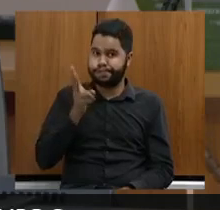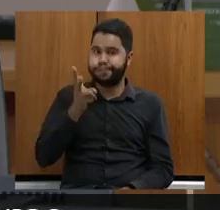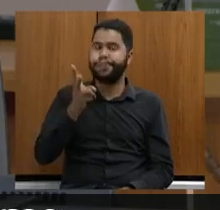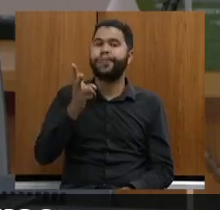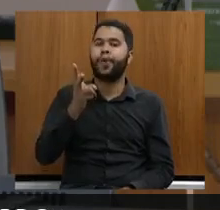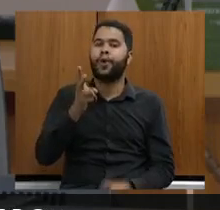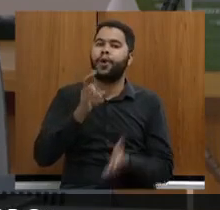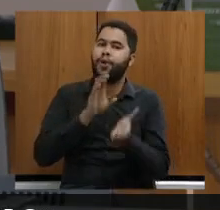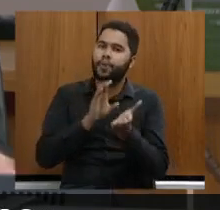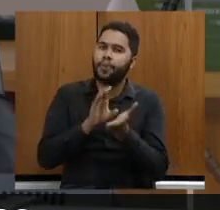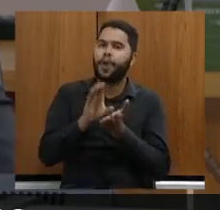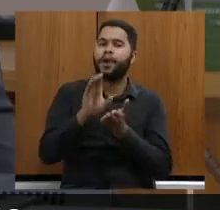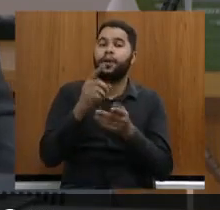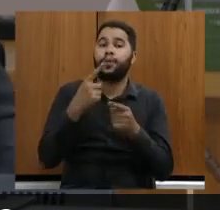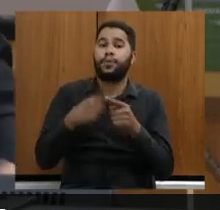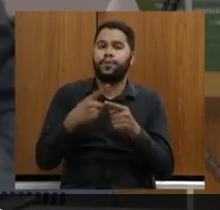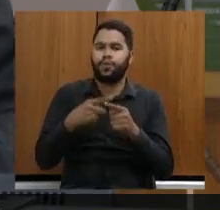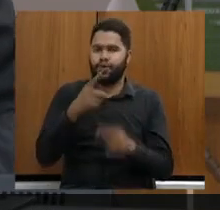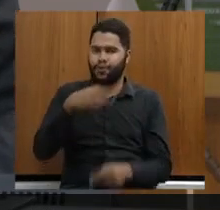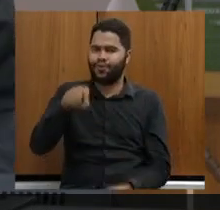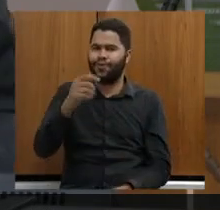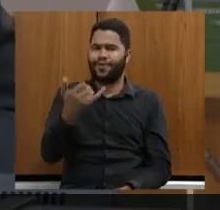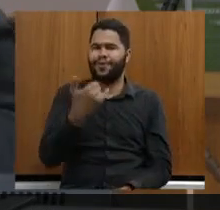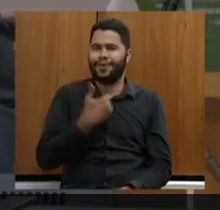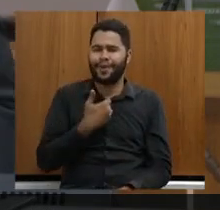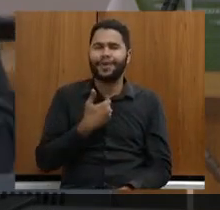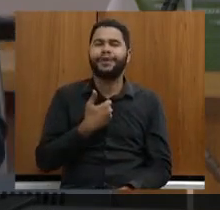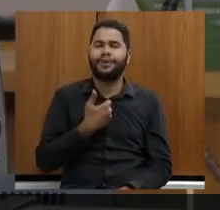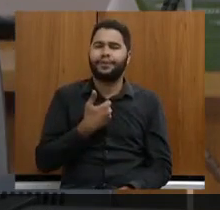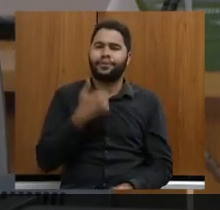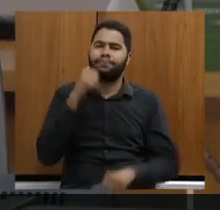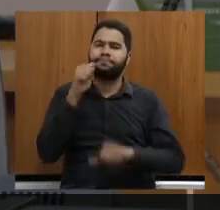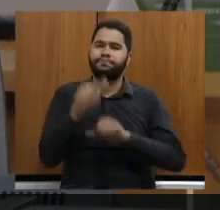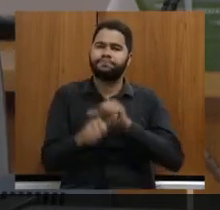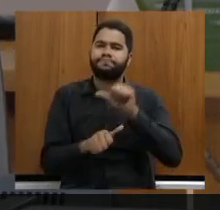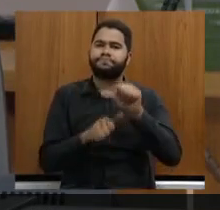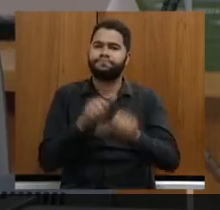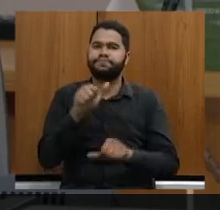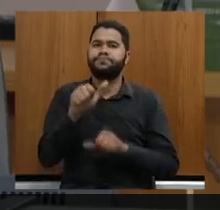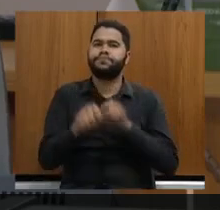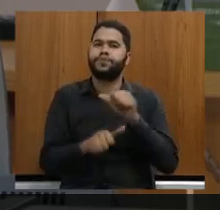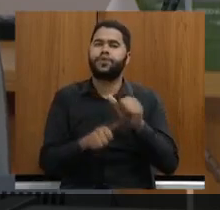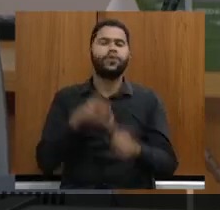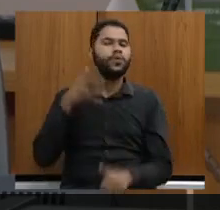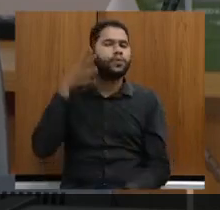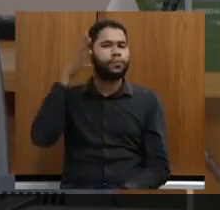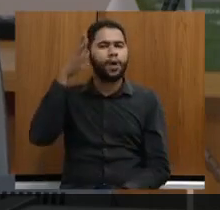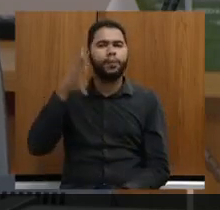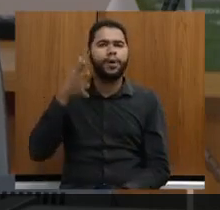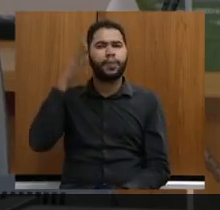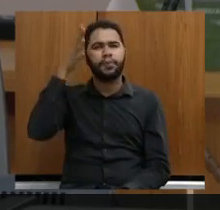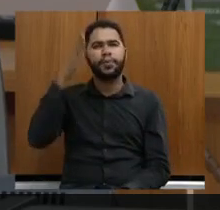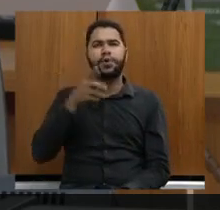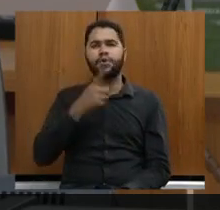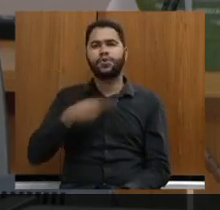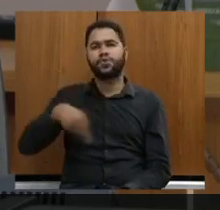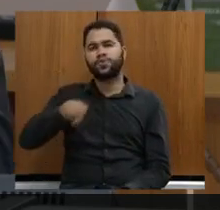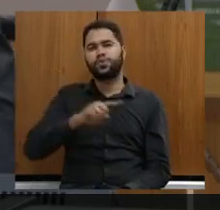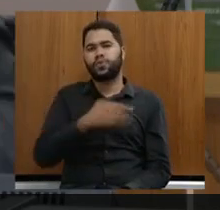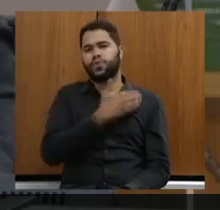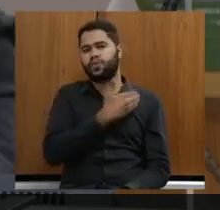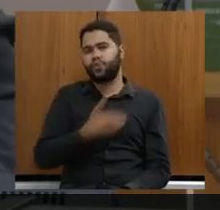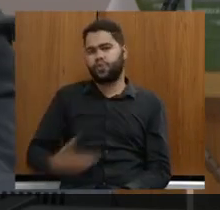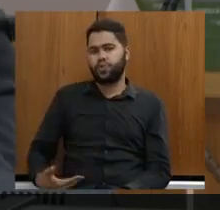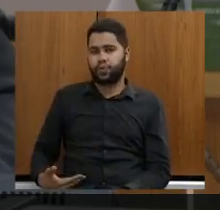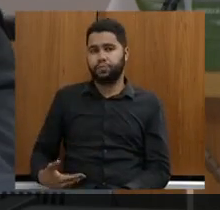é investindo pois assim como a senhora disse nós temos que mudar um pouco discurso dos nossos governantes